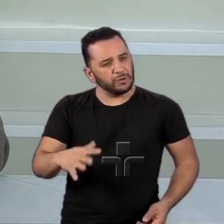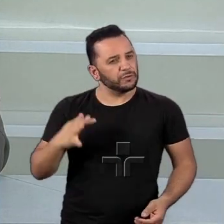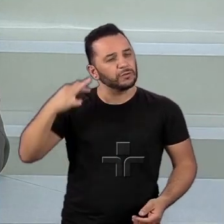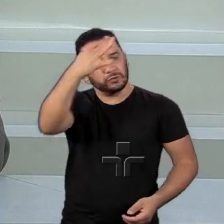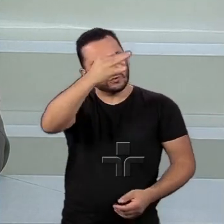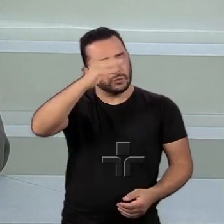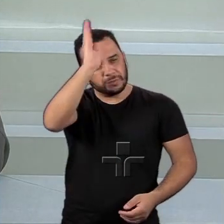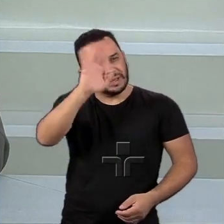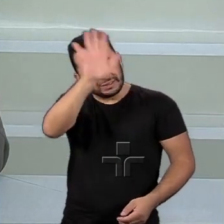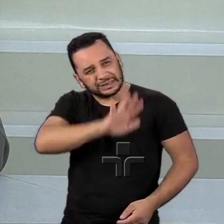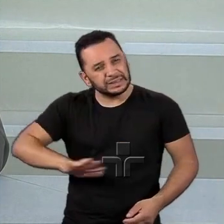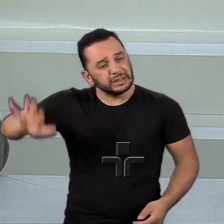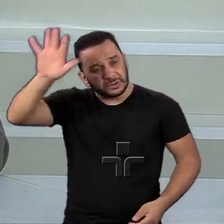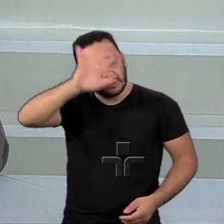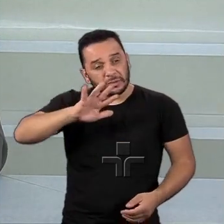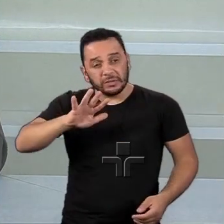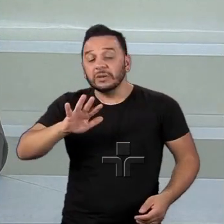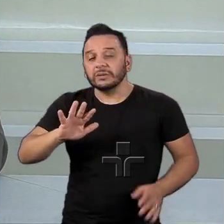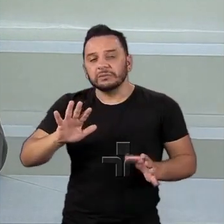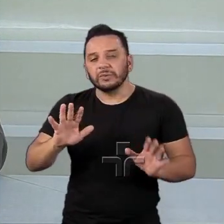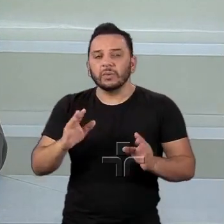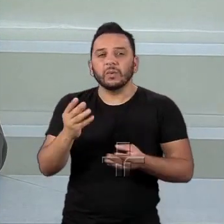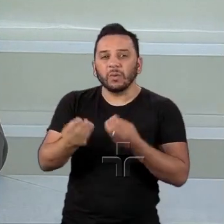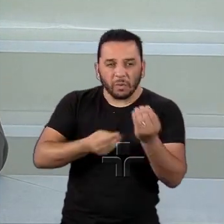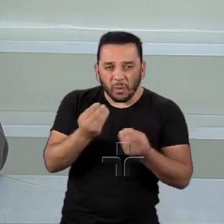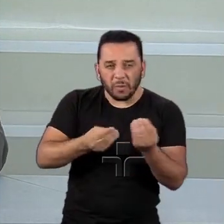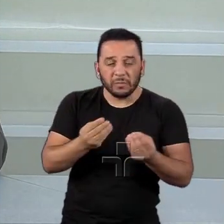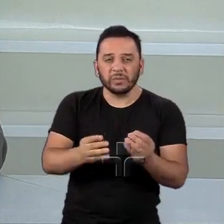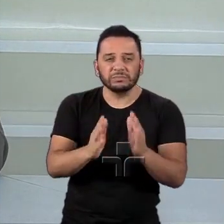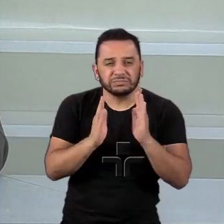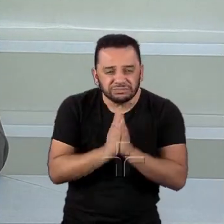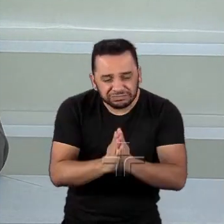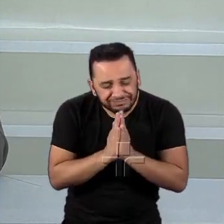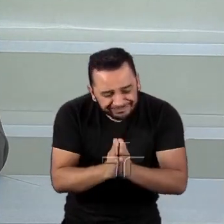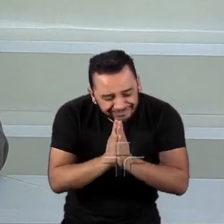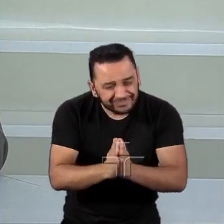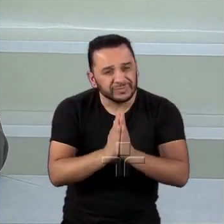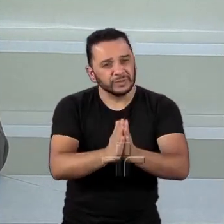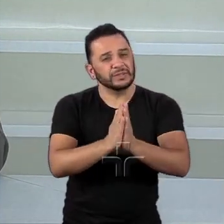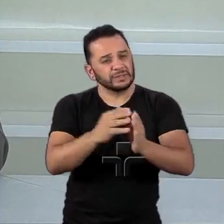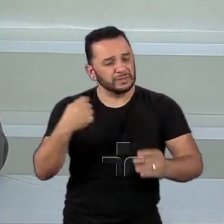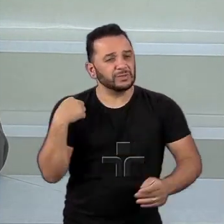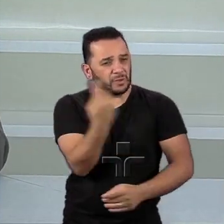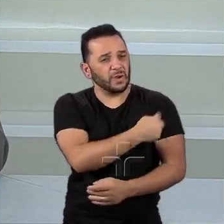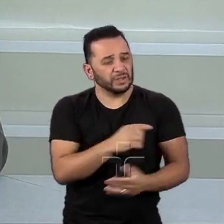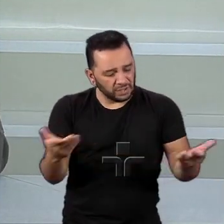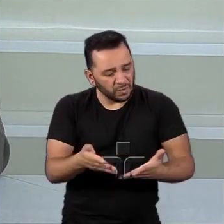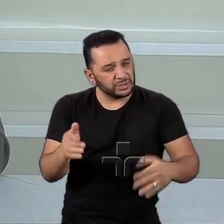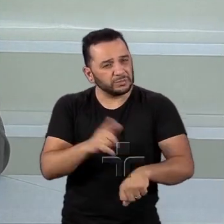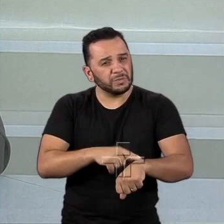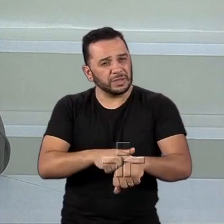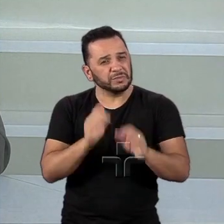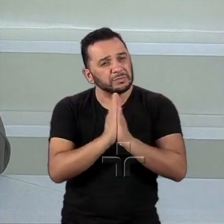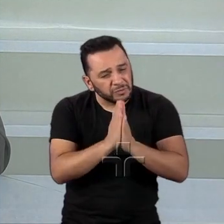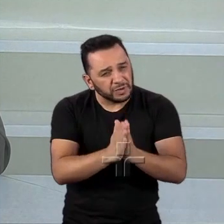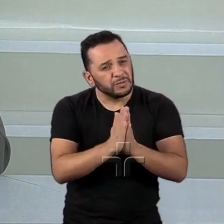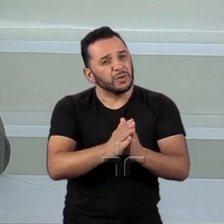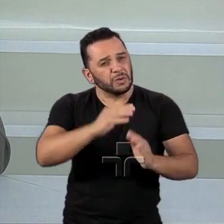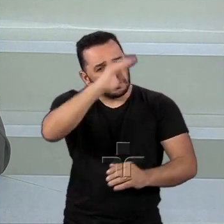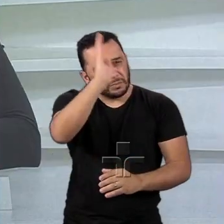é o nosso. Então, é o único pedido e o apelo, a exortação que a gente pode fazer nesse momento ao eleitorado